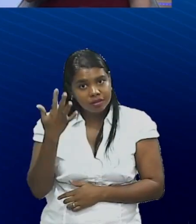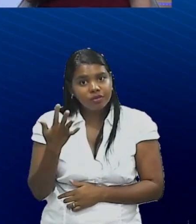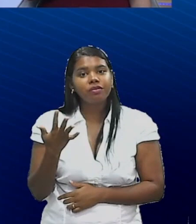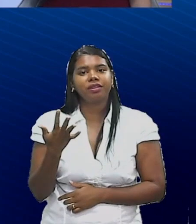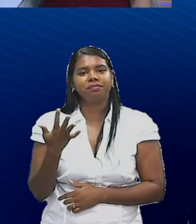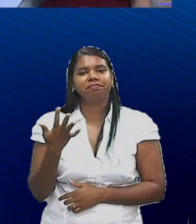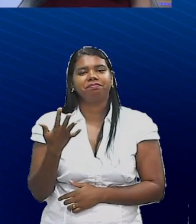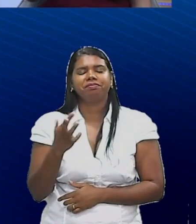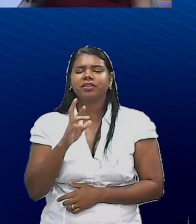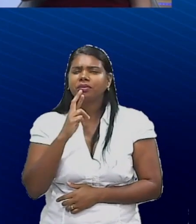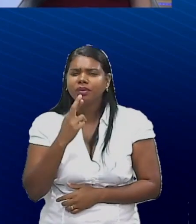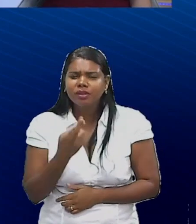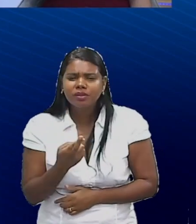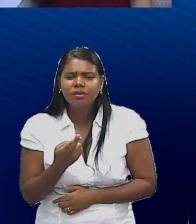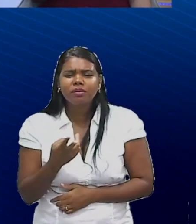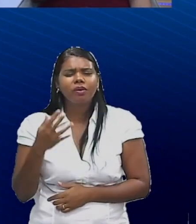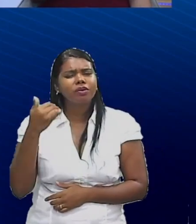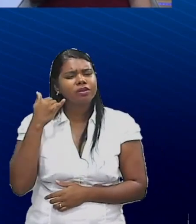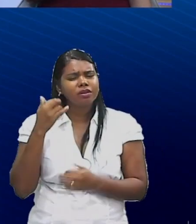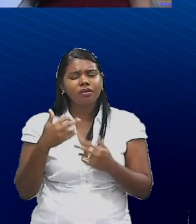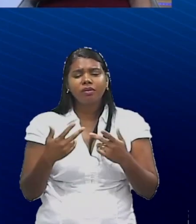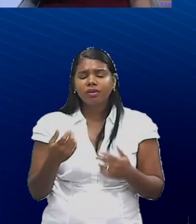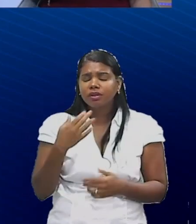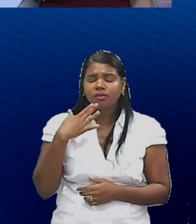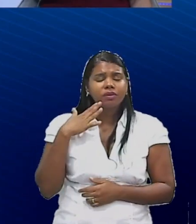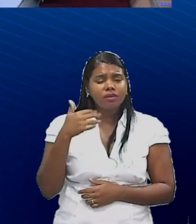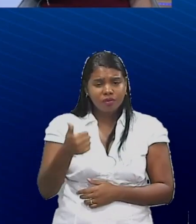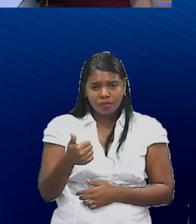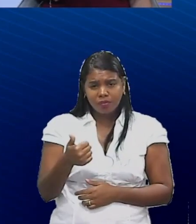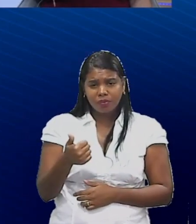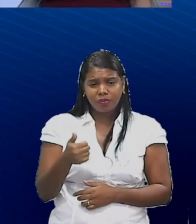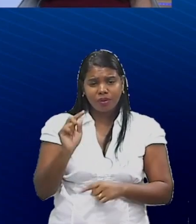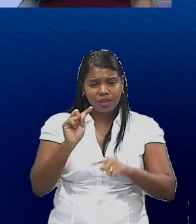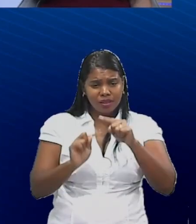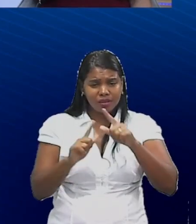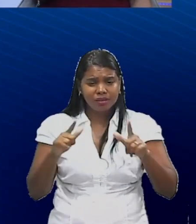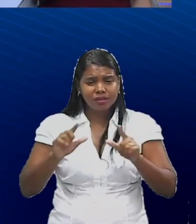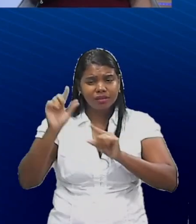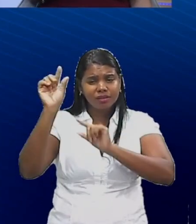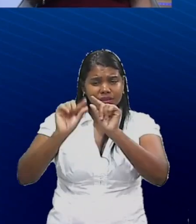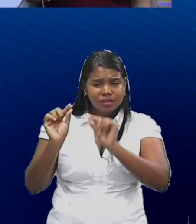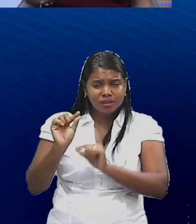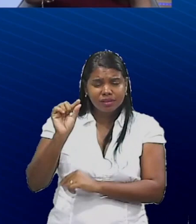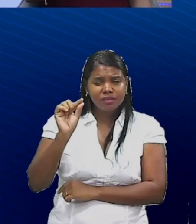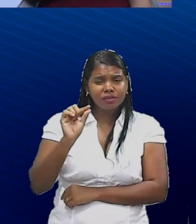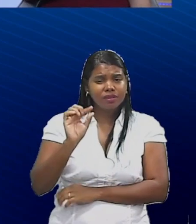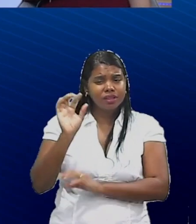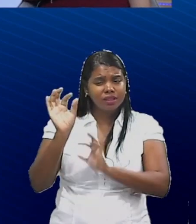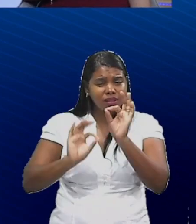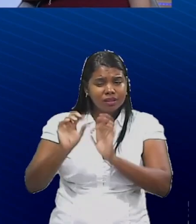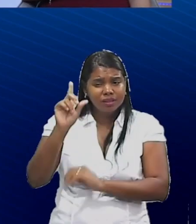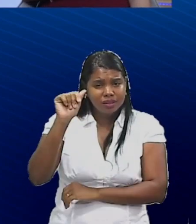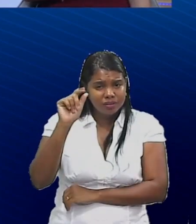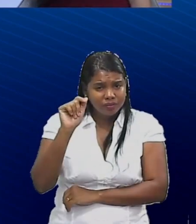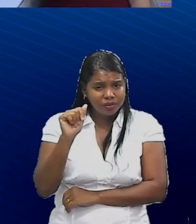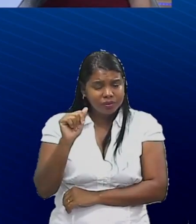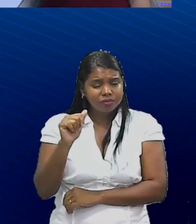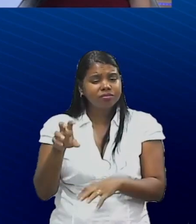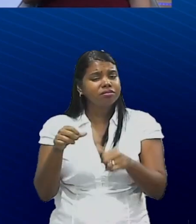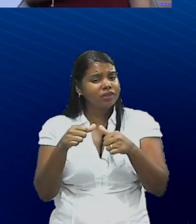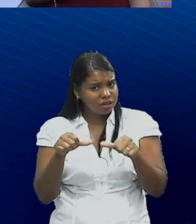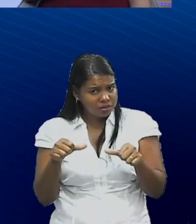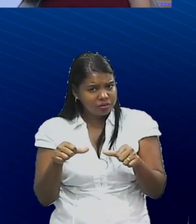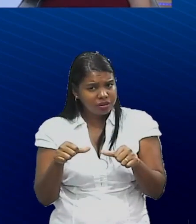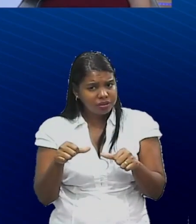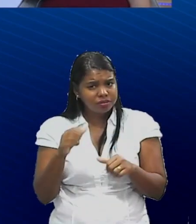de resposta, vou resolver de forma eficiente. Então, se meu produto tiver um reajuste de preço, ele ainda fica sendo